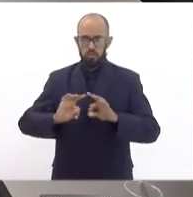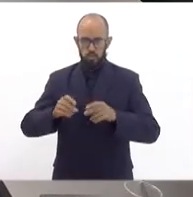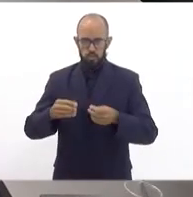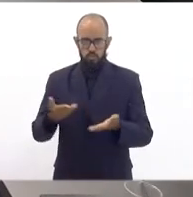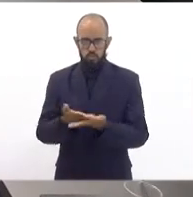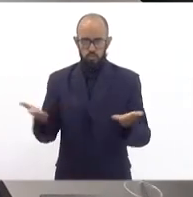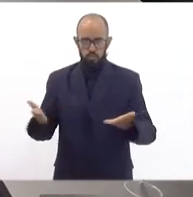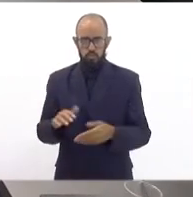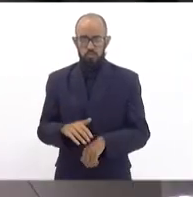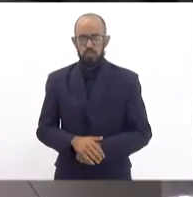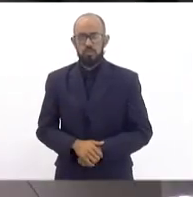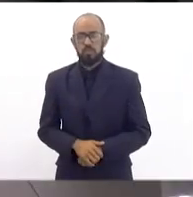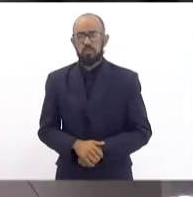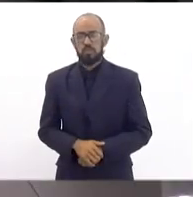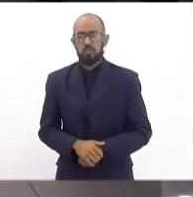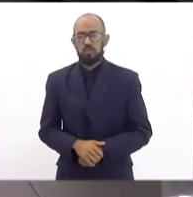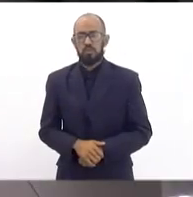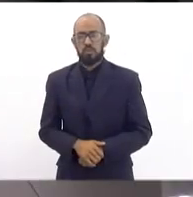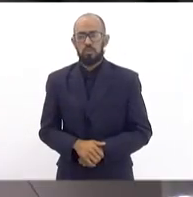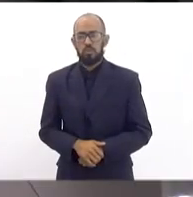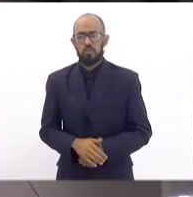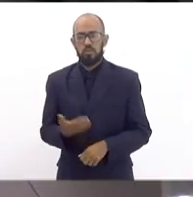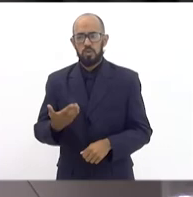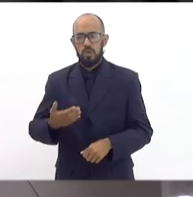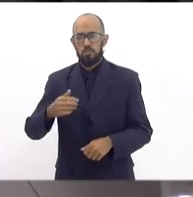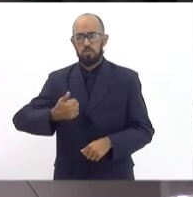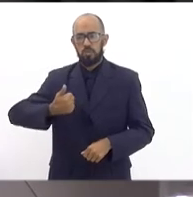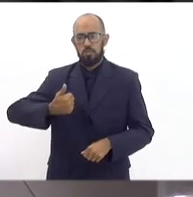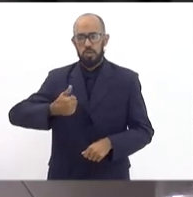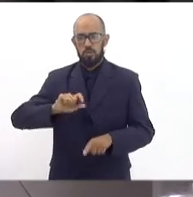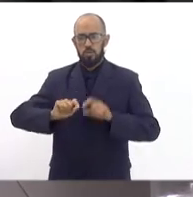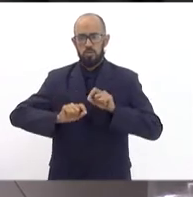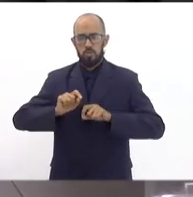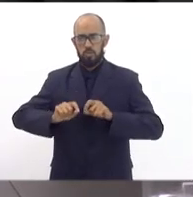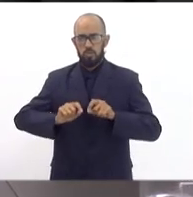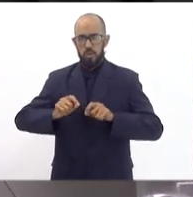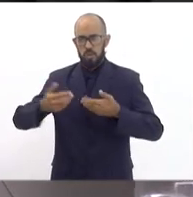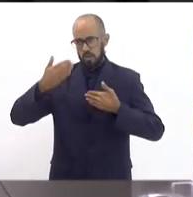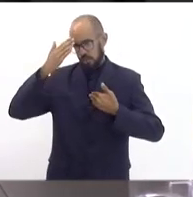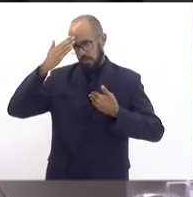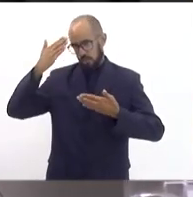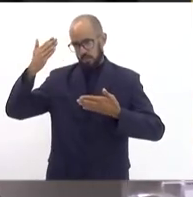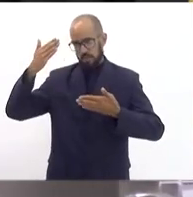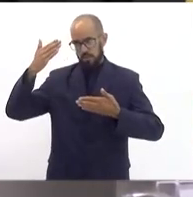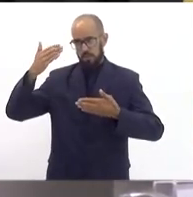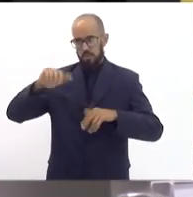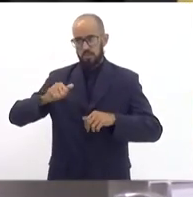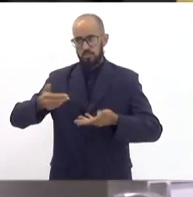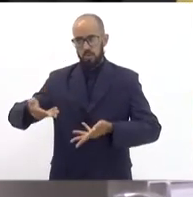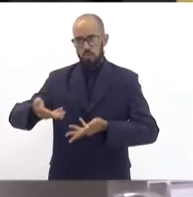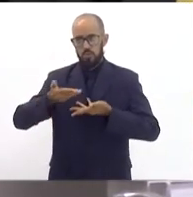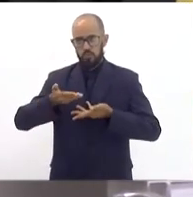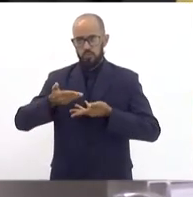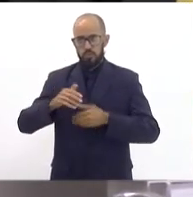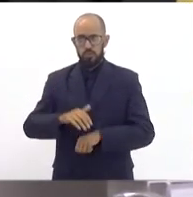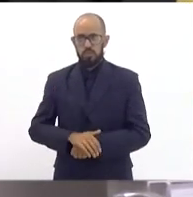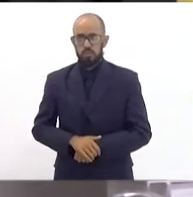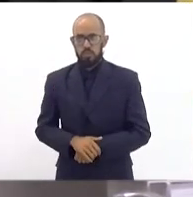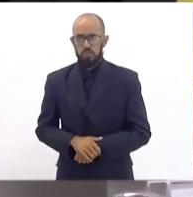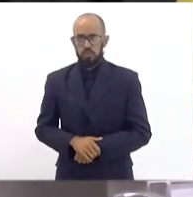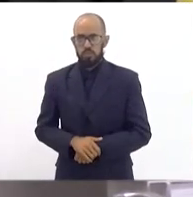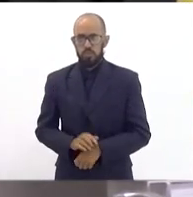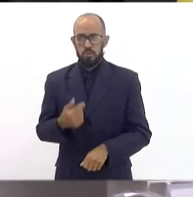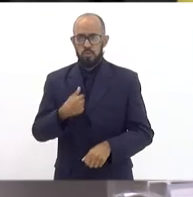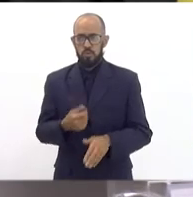Bom, queria só, primeiramente, aqui agradecer, né, o convite, né, como representante